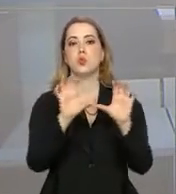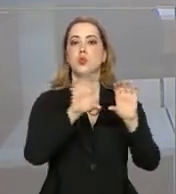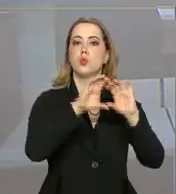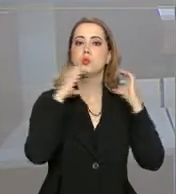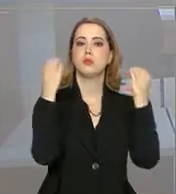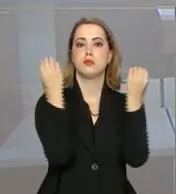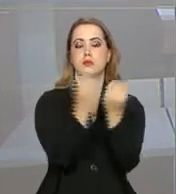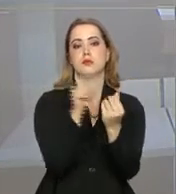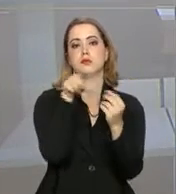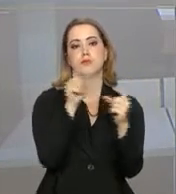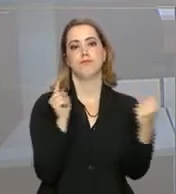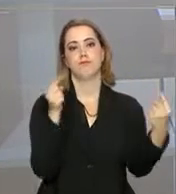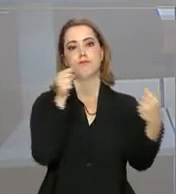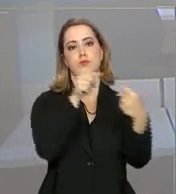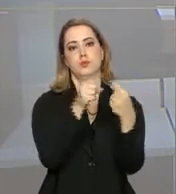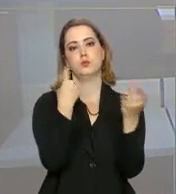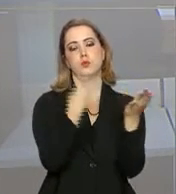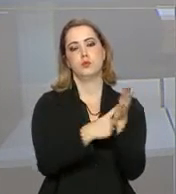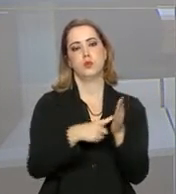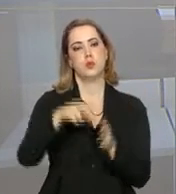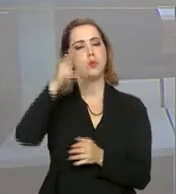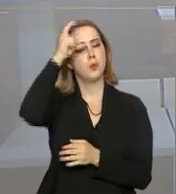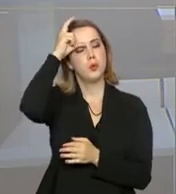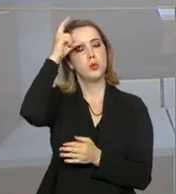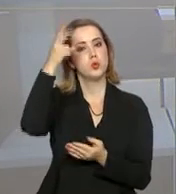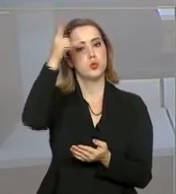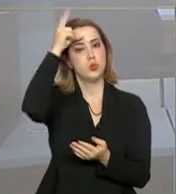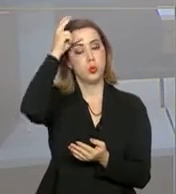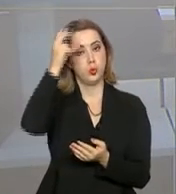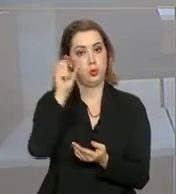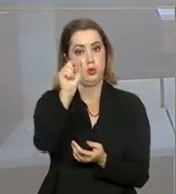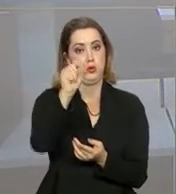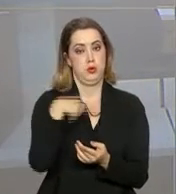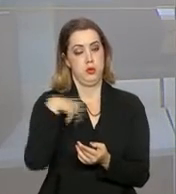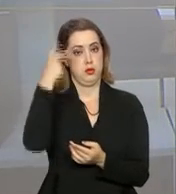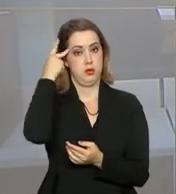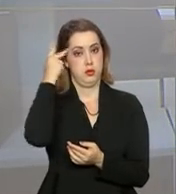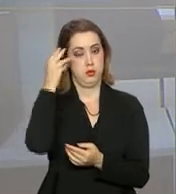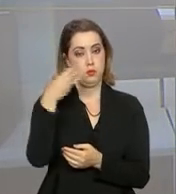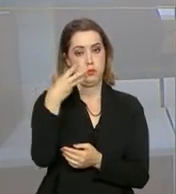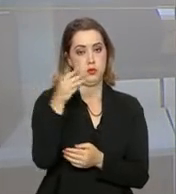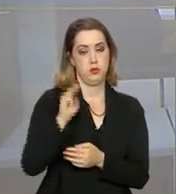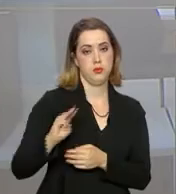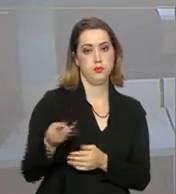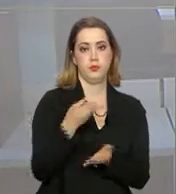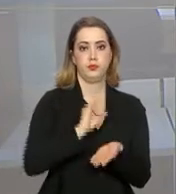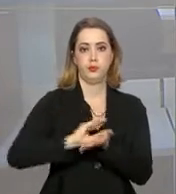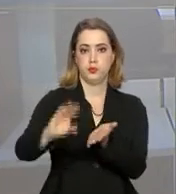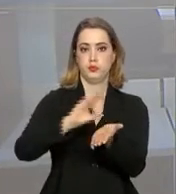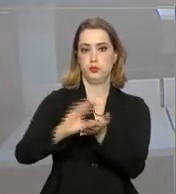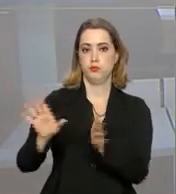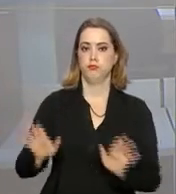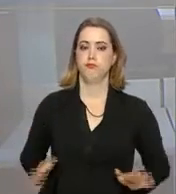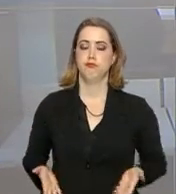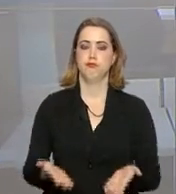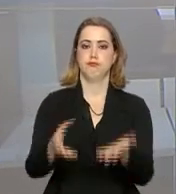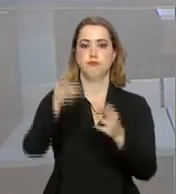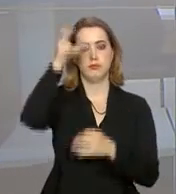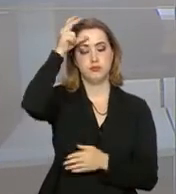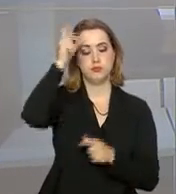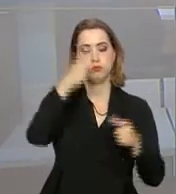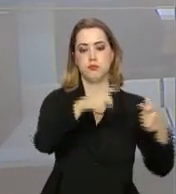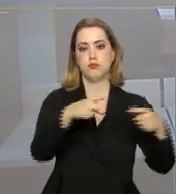objetivo dos pontos de cultura em são paulo o governo federal repassou mais de 3 milhões de reais para incentivar iniciativas culturais